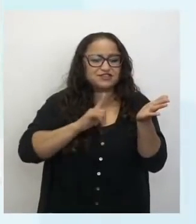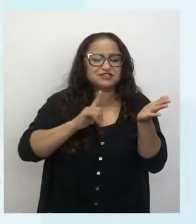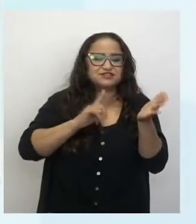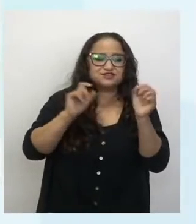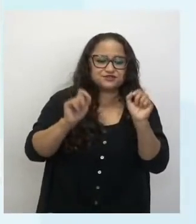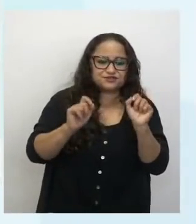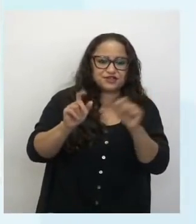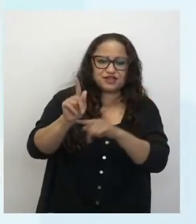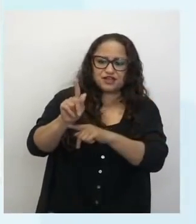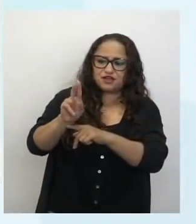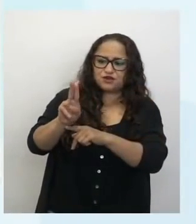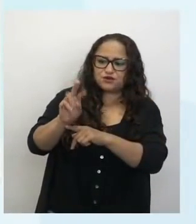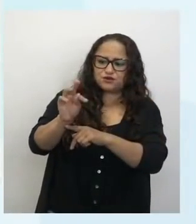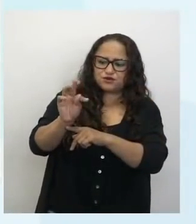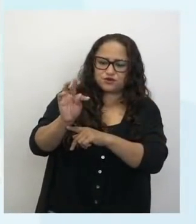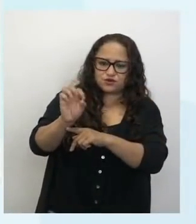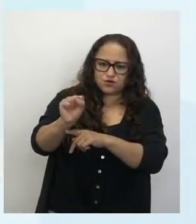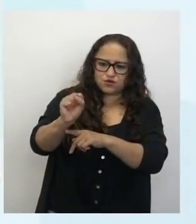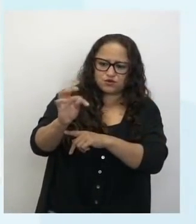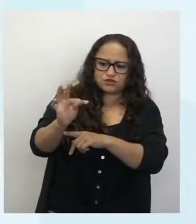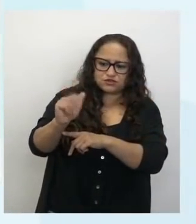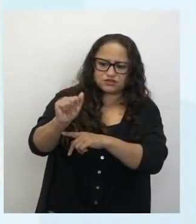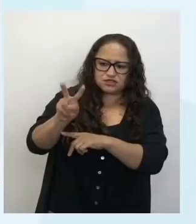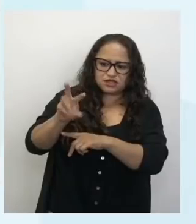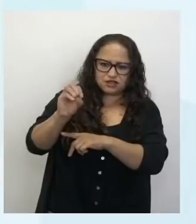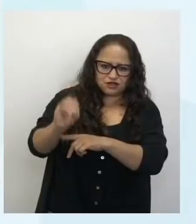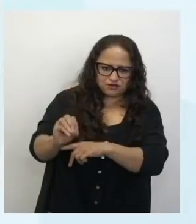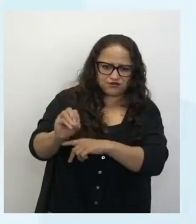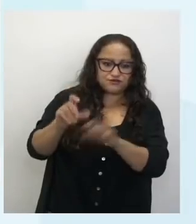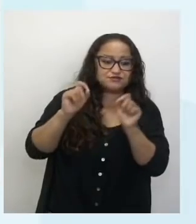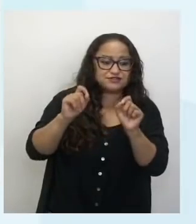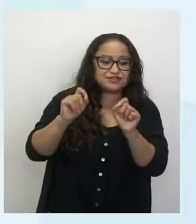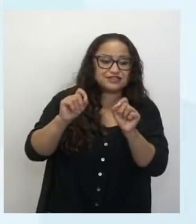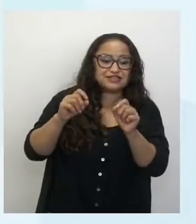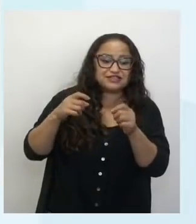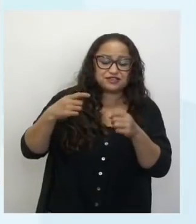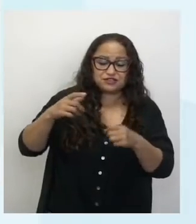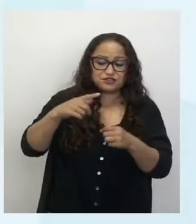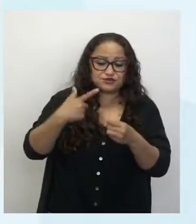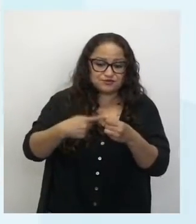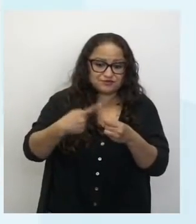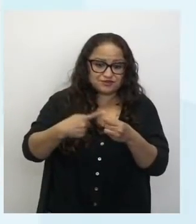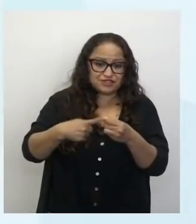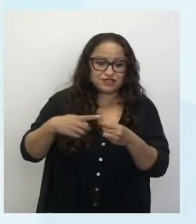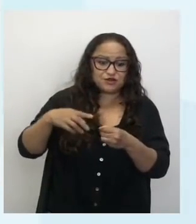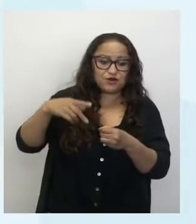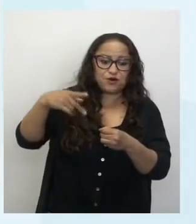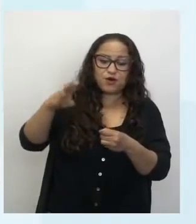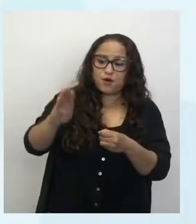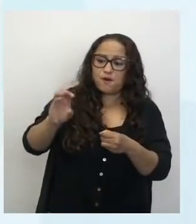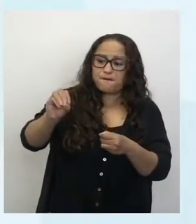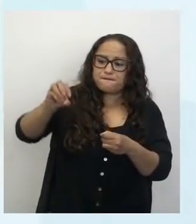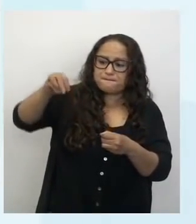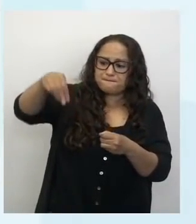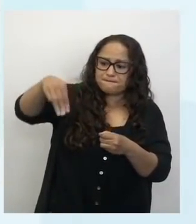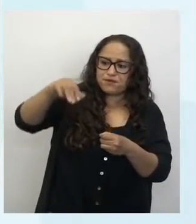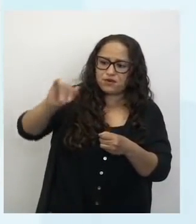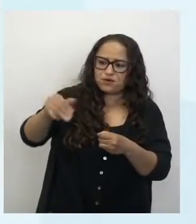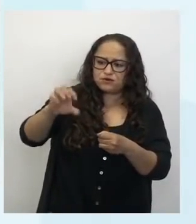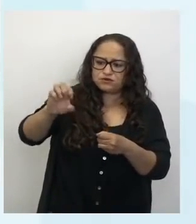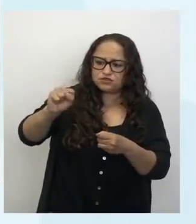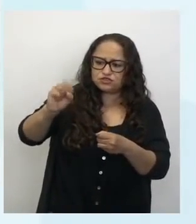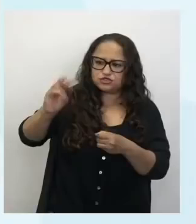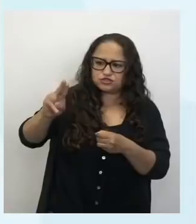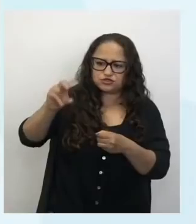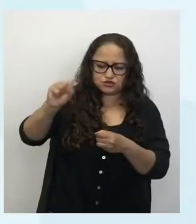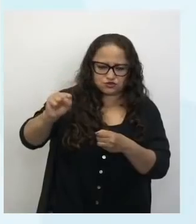Porfírio Rodrigues, ele é lá de Bom Jesus dos Perdões de São Paulo. Ele fez uma tarefa, essa tarefa tem 20 dias